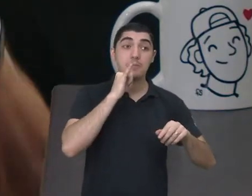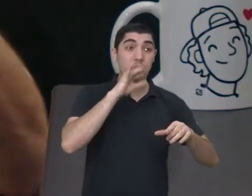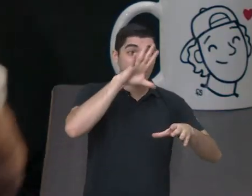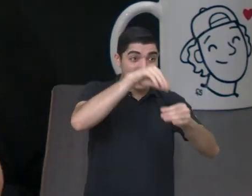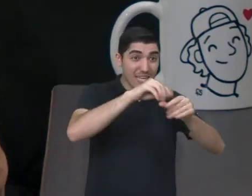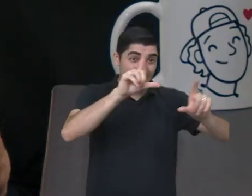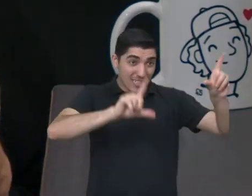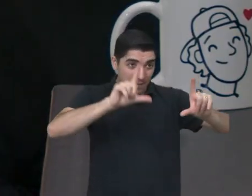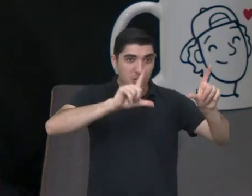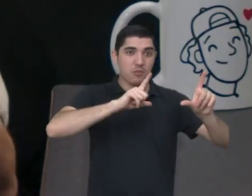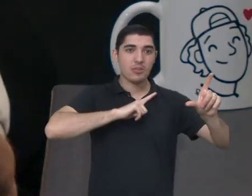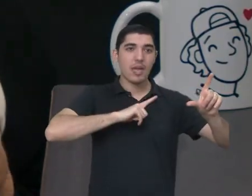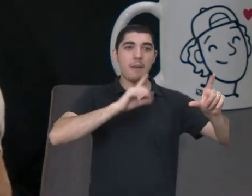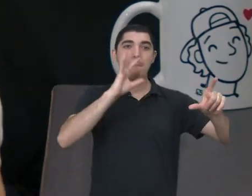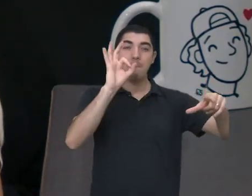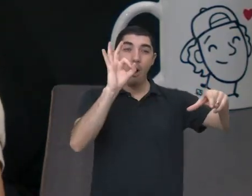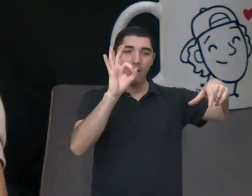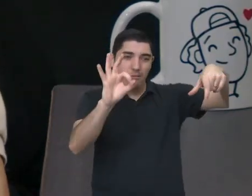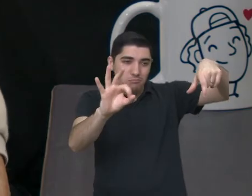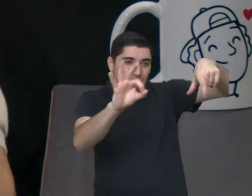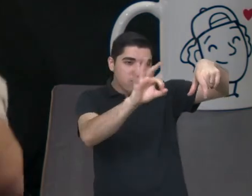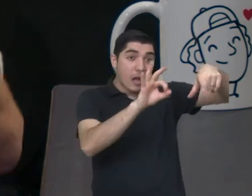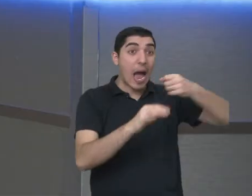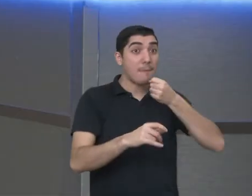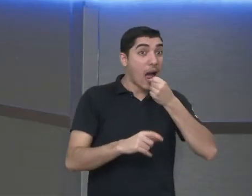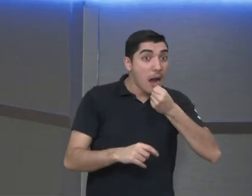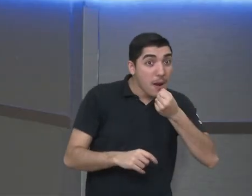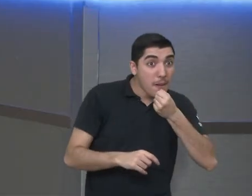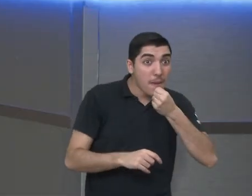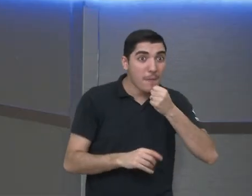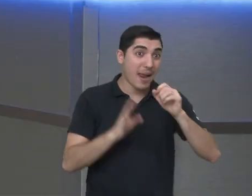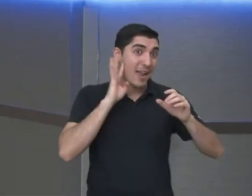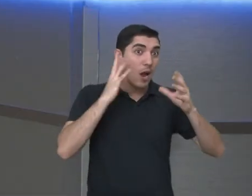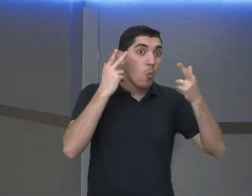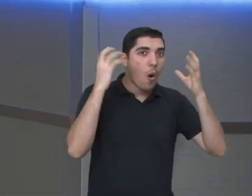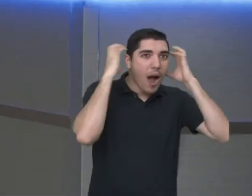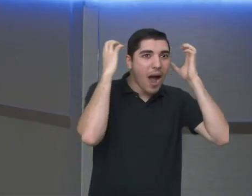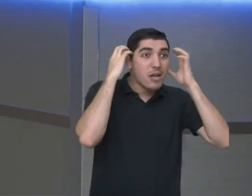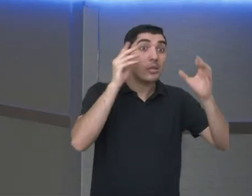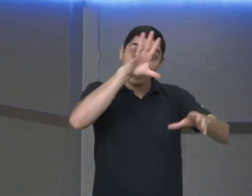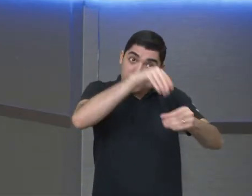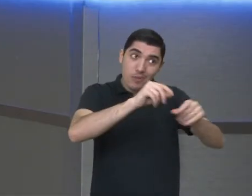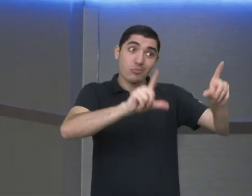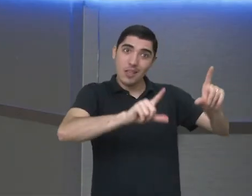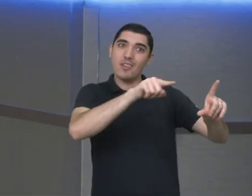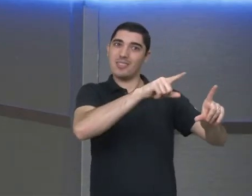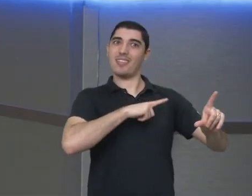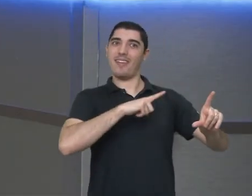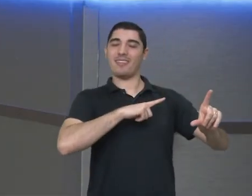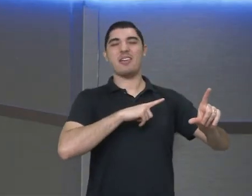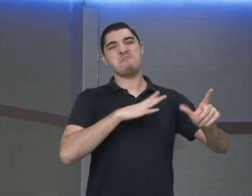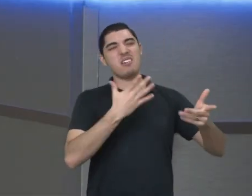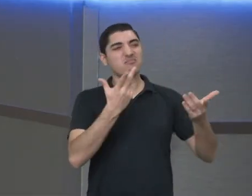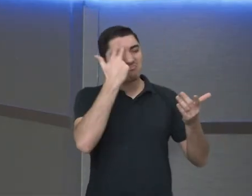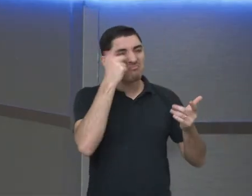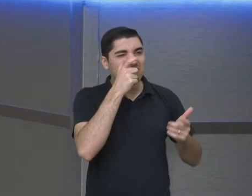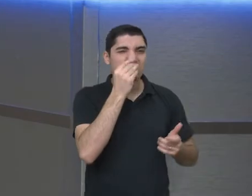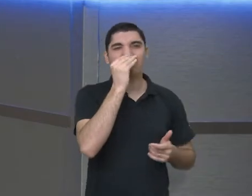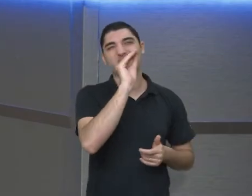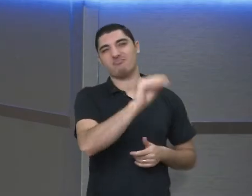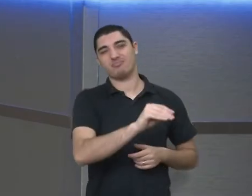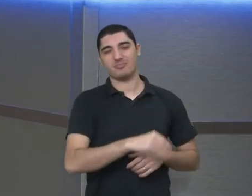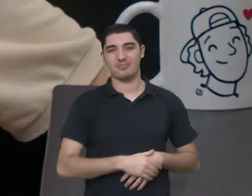assim, eu um pouco que eu ouvi de rádio, que a minha geração já não pegou rádio, né? Um pouco que eu ouvi de rádio, eu achei que vocês ganhavam com os anúncios,